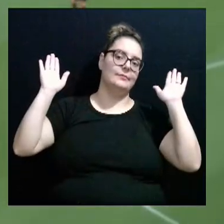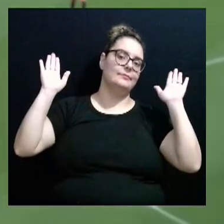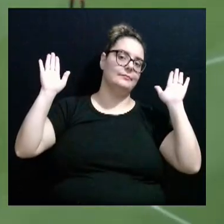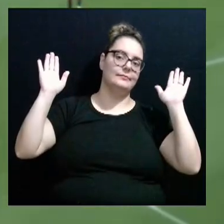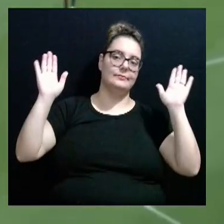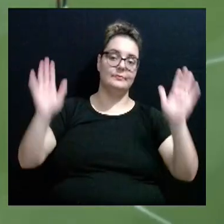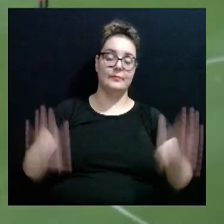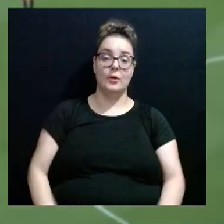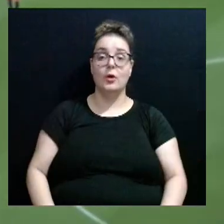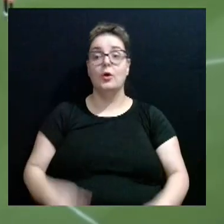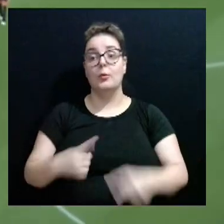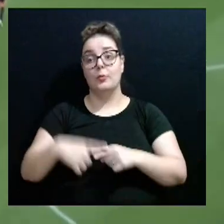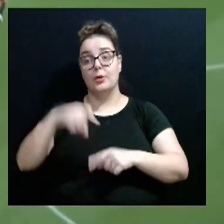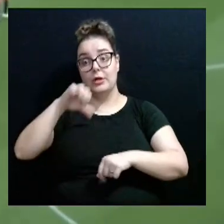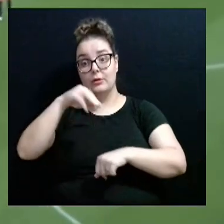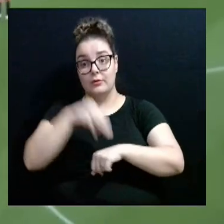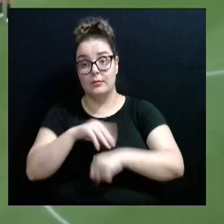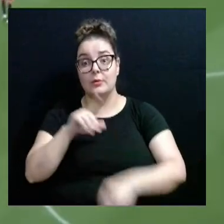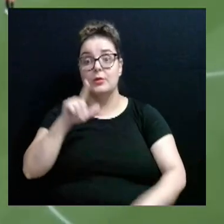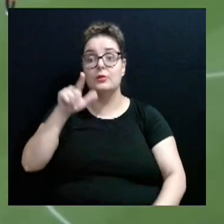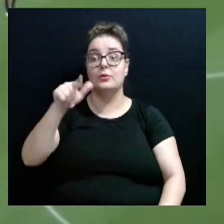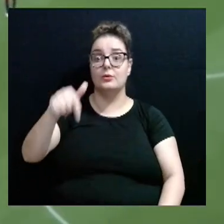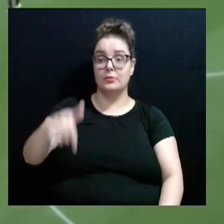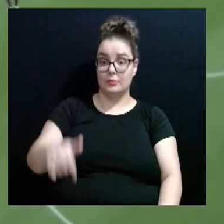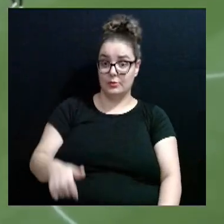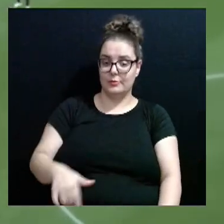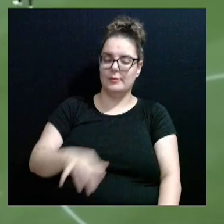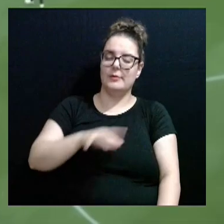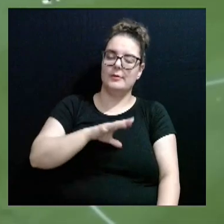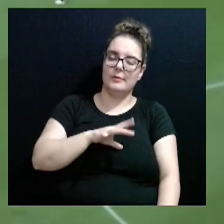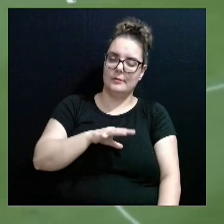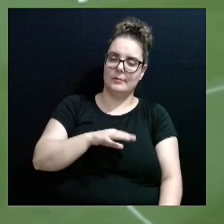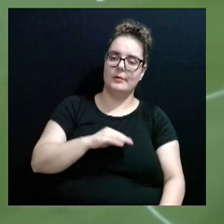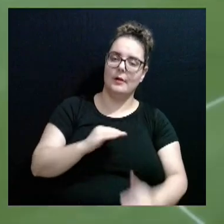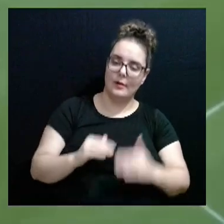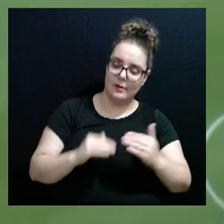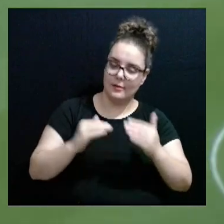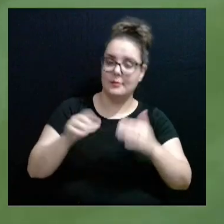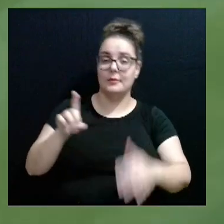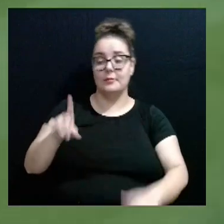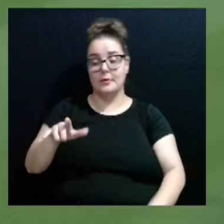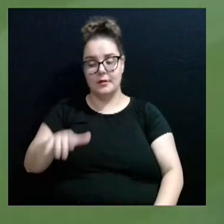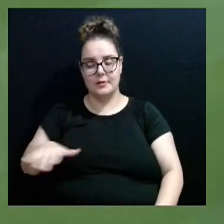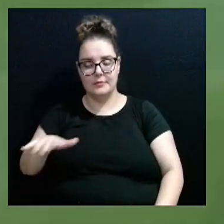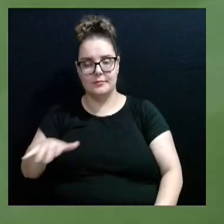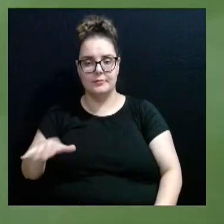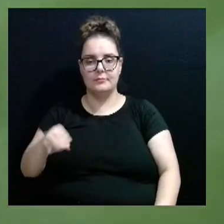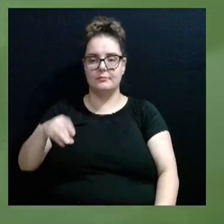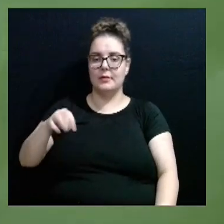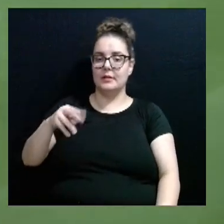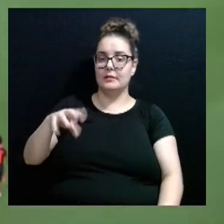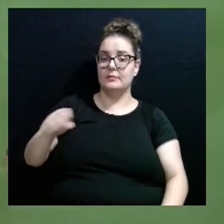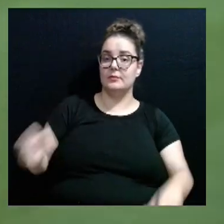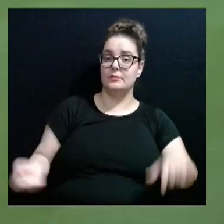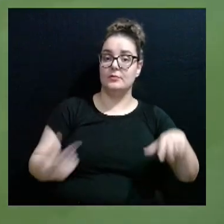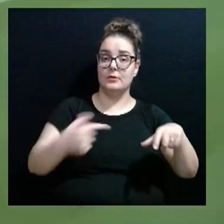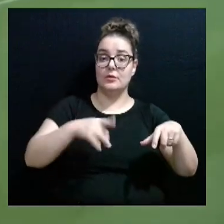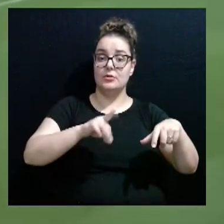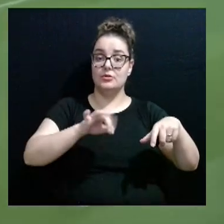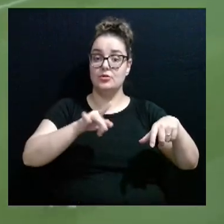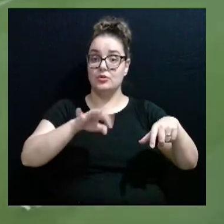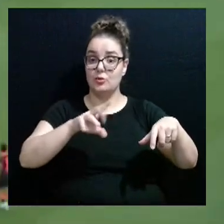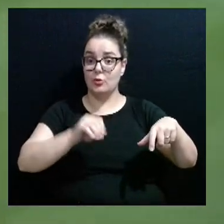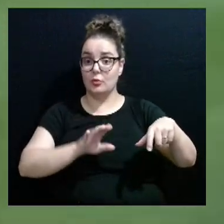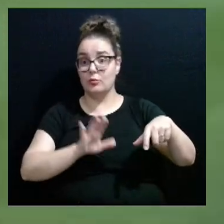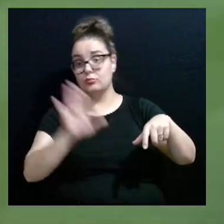minutos depois, jogada do Timão, construída pela direita, Mateuzinho chutou, Diogo Silva espalmou em